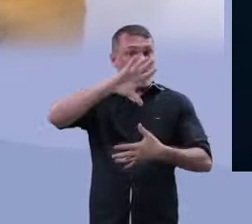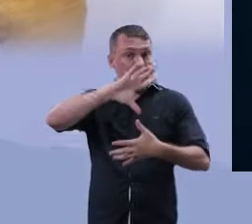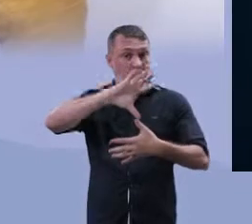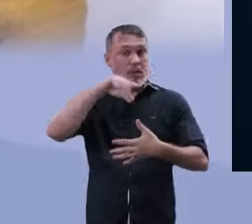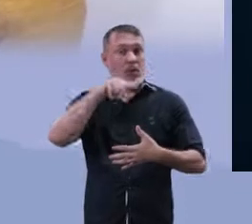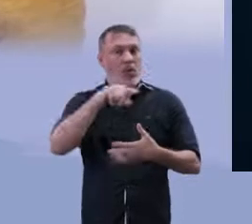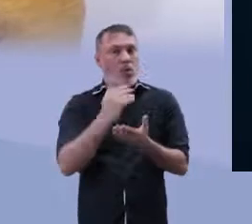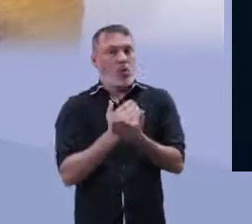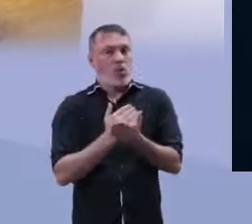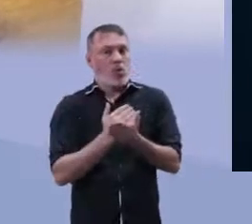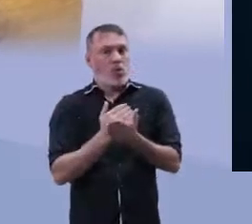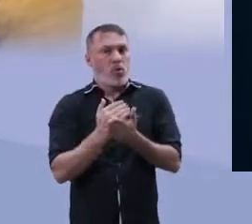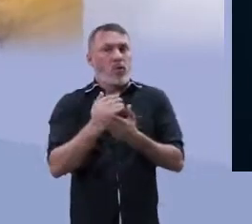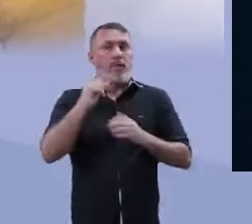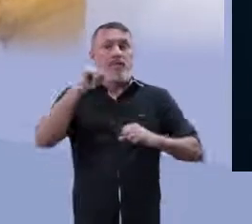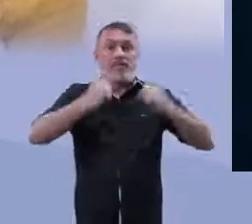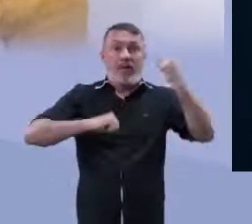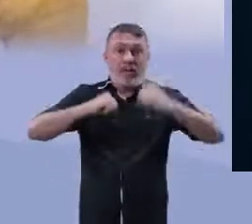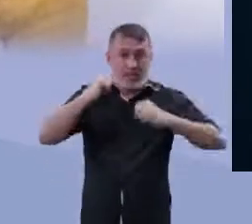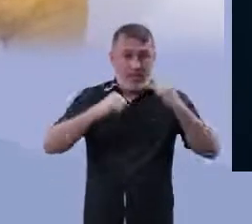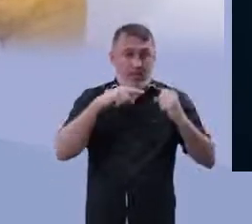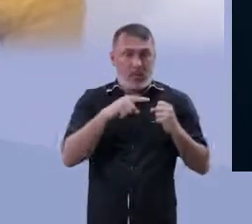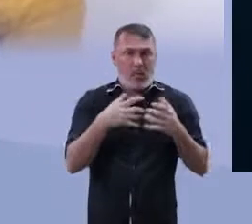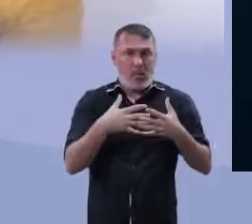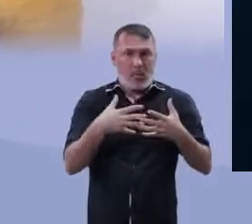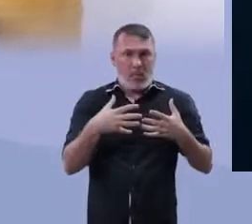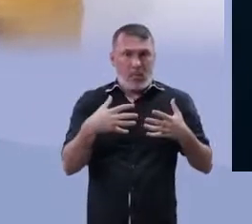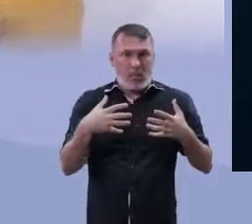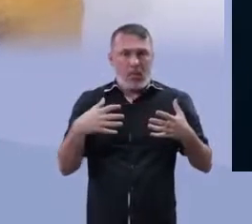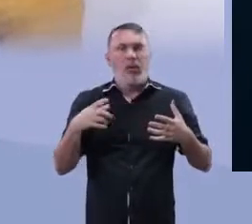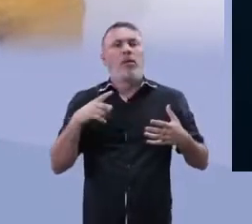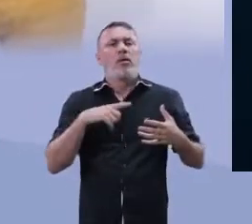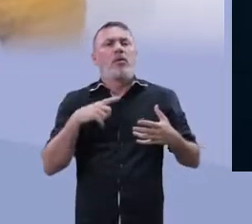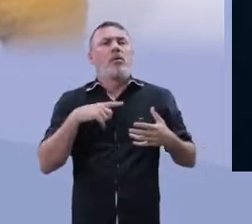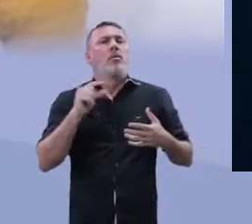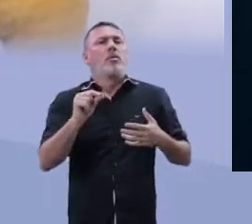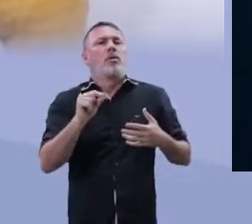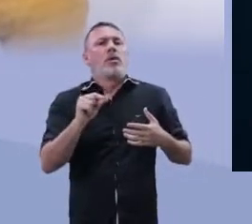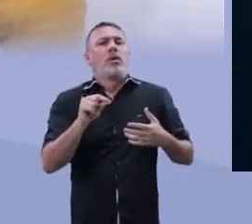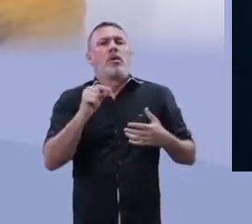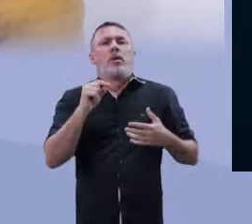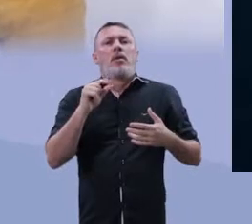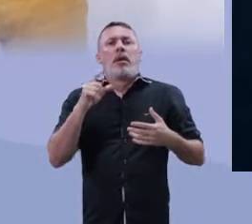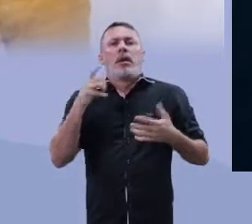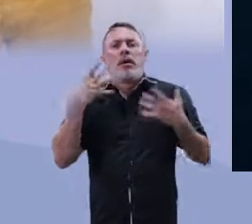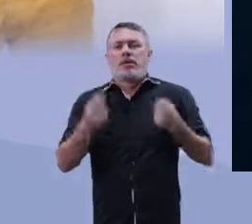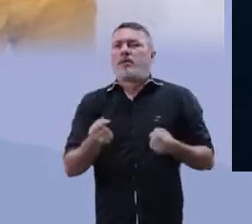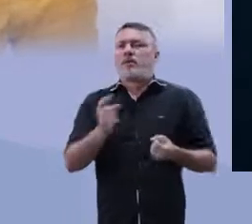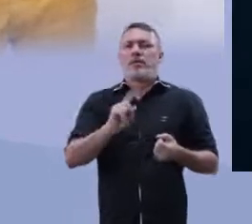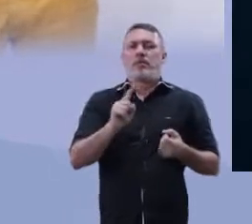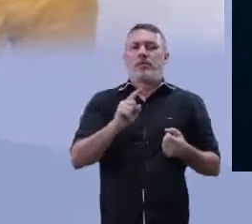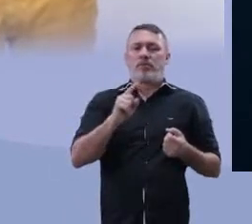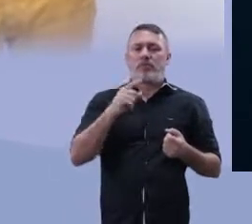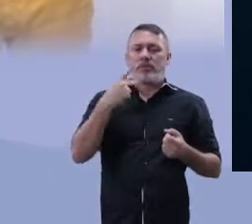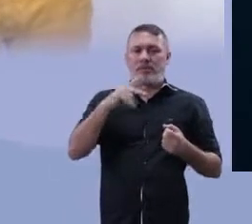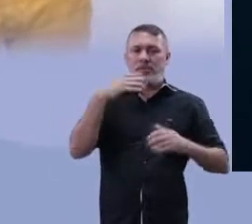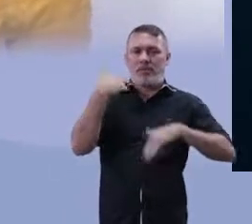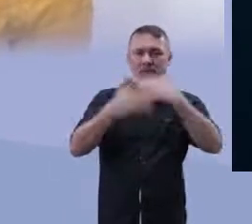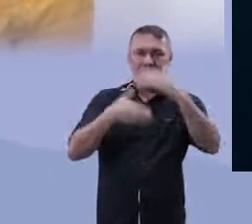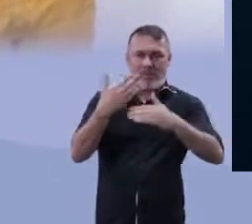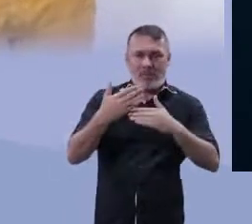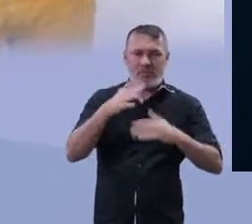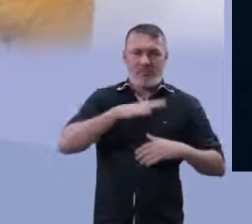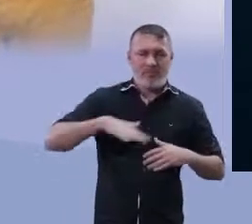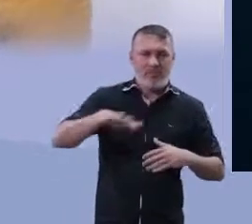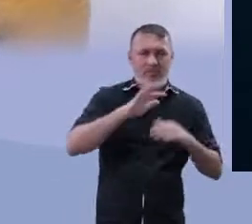países se industrializaram, porém, ao se industrializar, eles literalmente abdicaram do seu desenvolvimento industrial, do